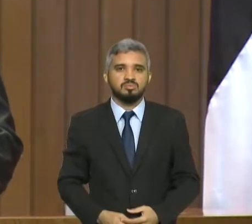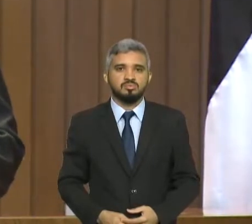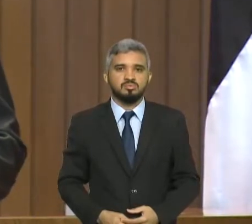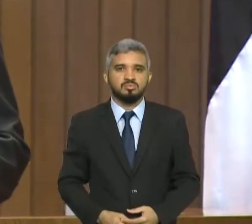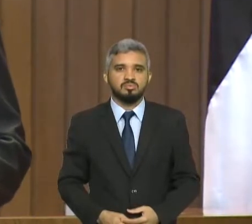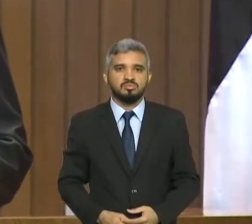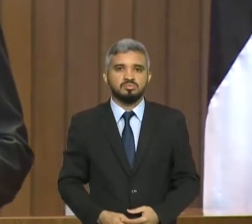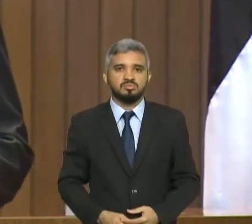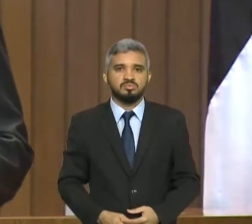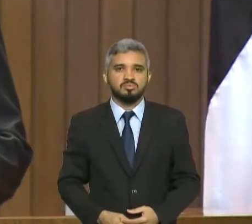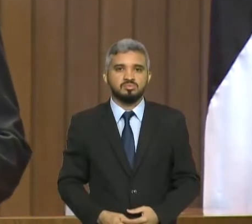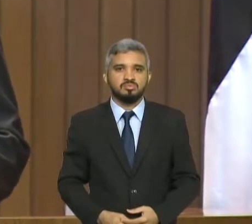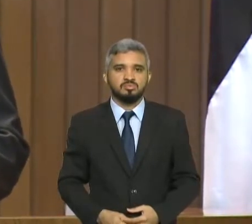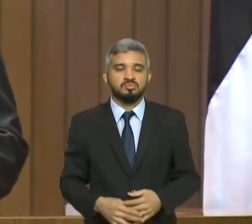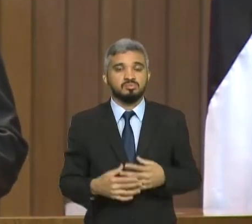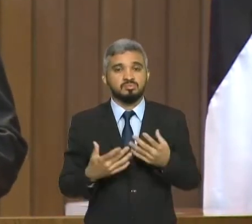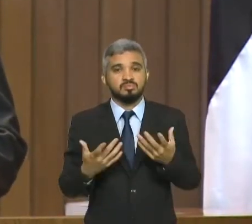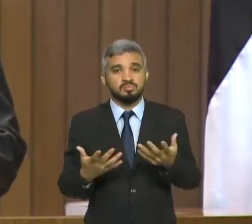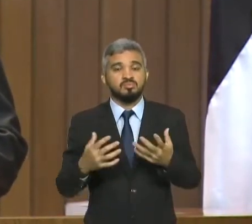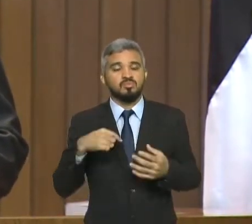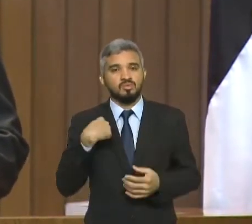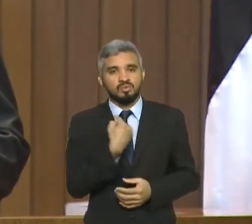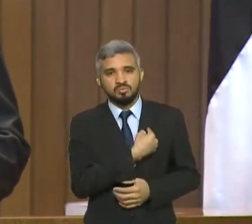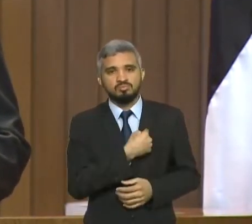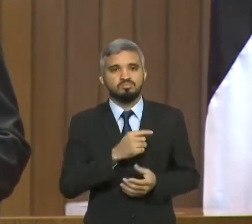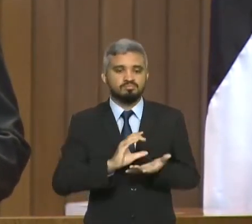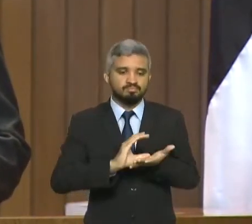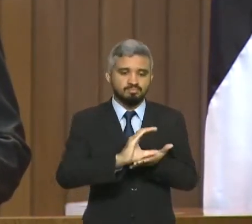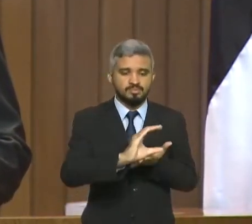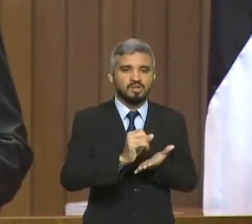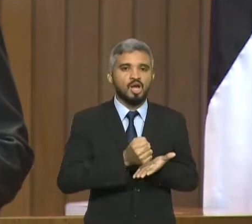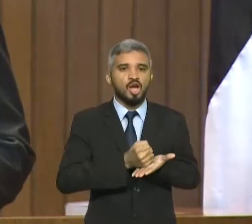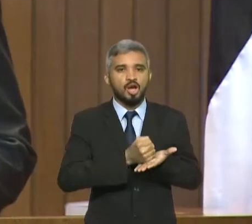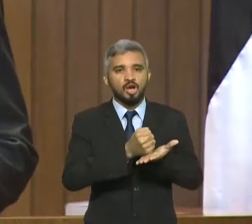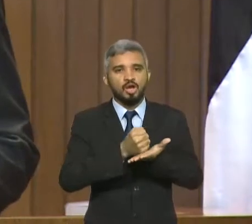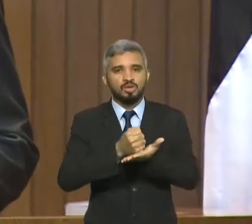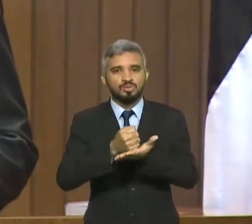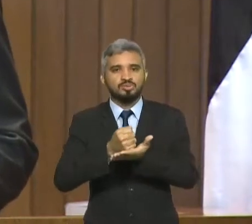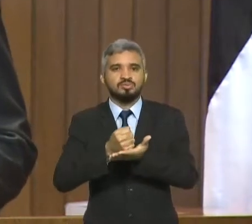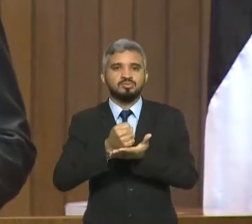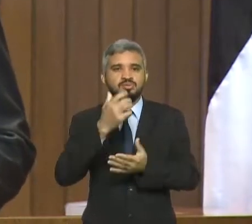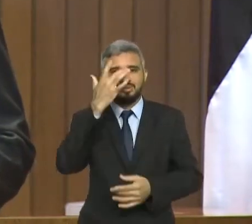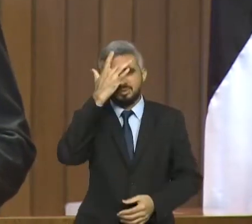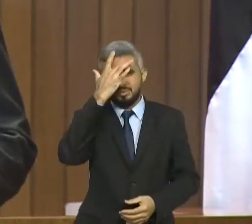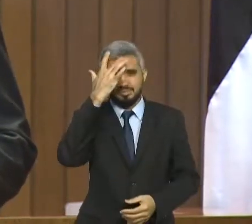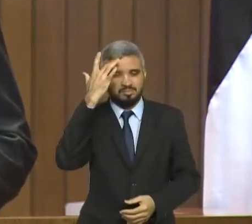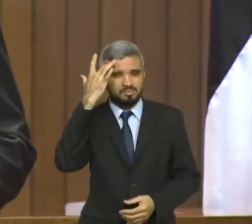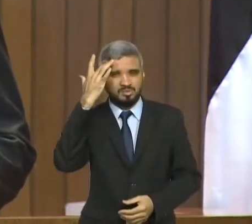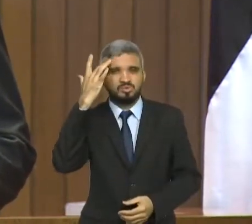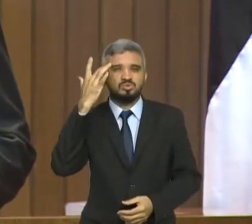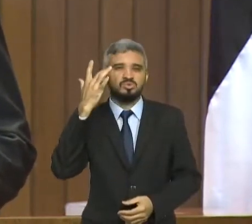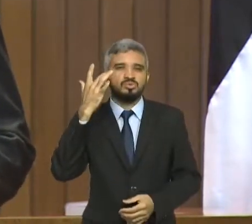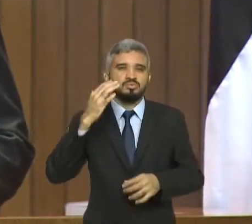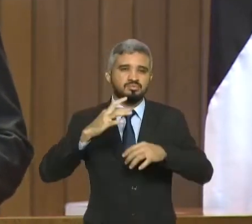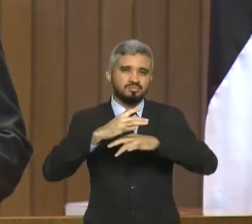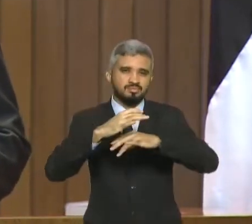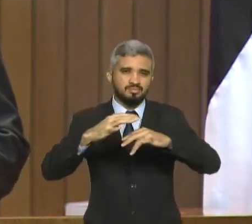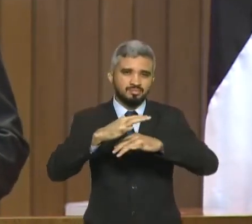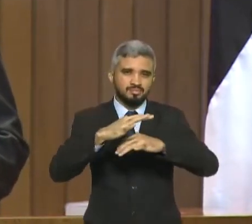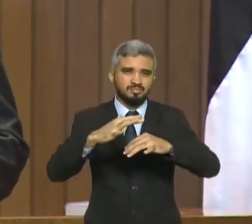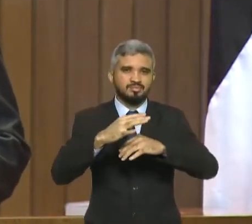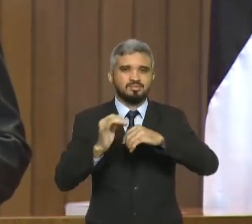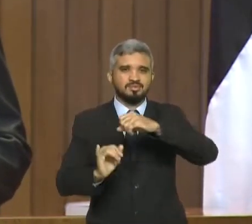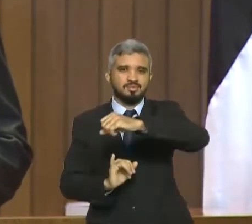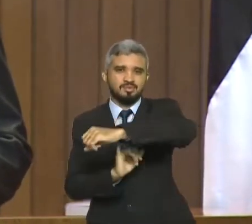de atendimentos de saúde na cidade de Itapecuru Mirim. Beneficiar centenas de pessoas nessas cidades, como